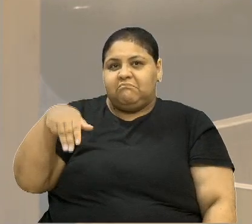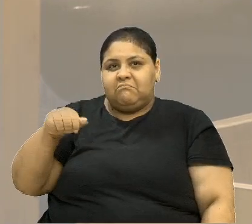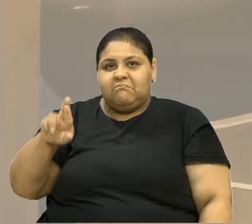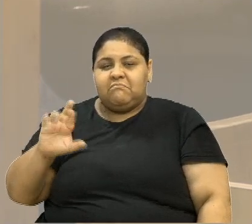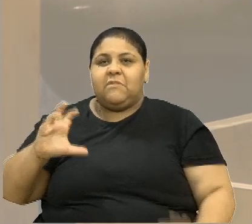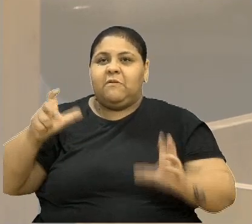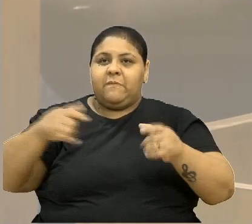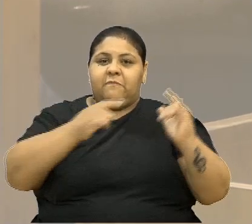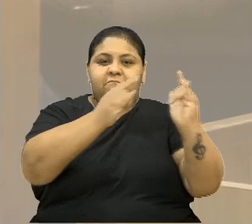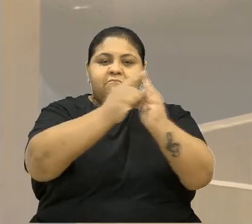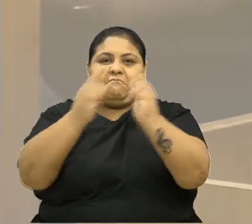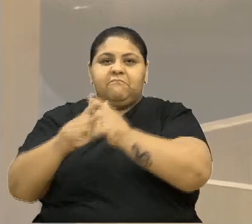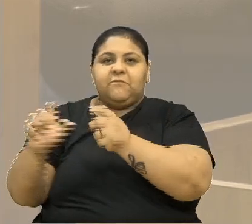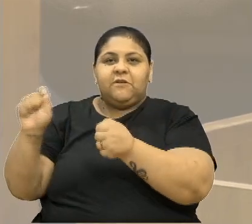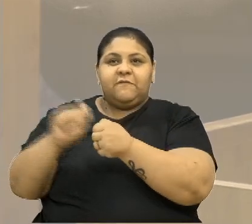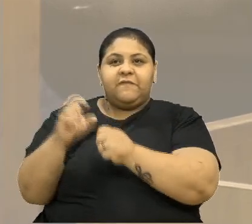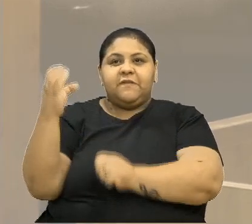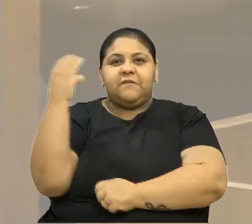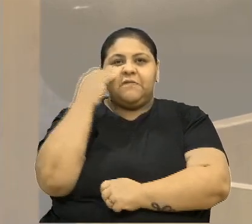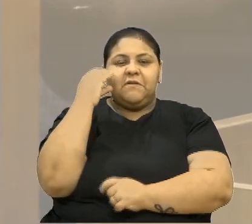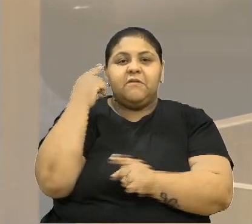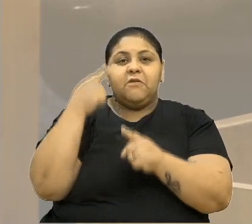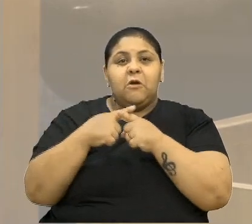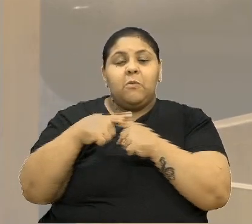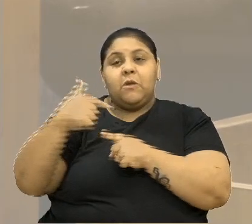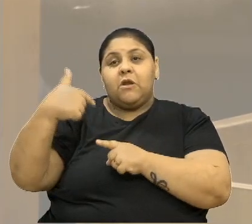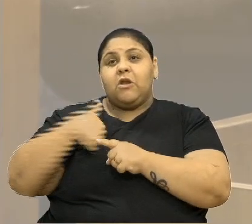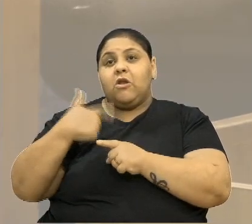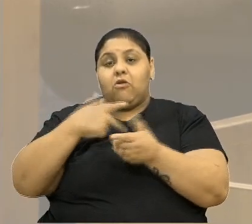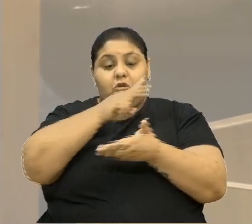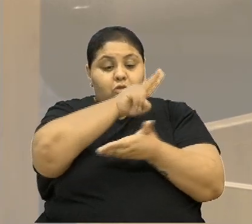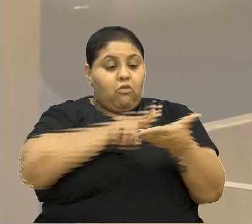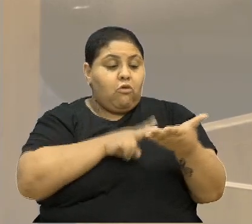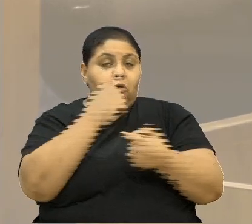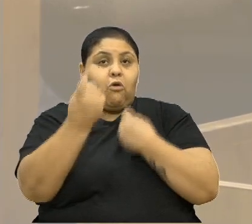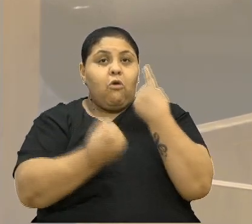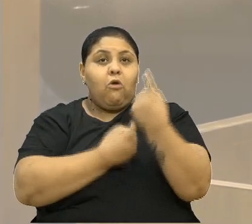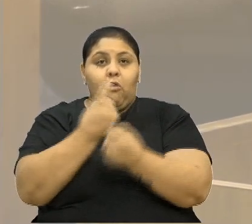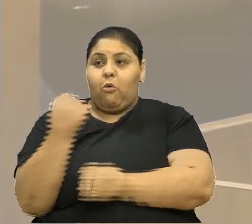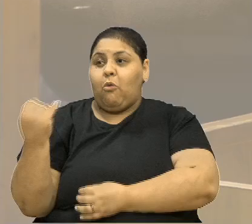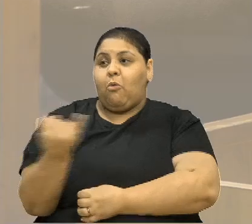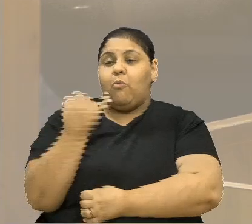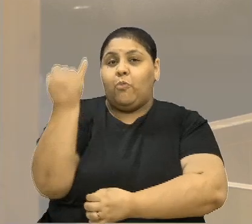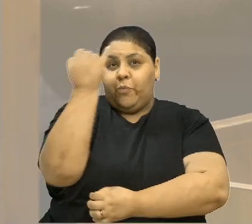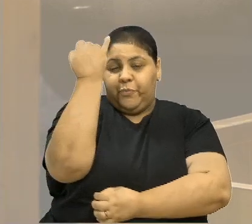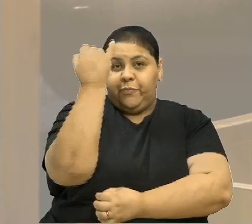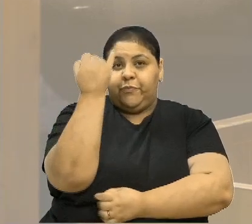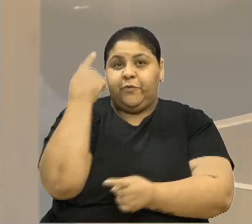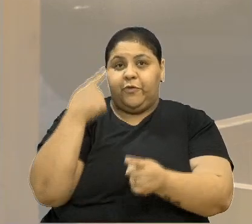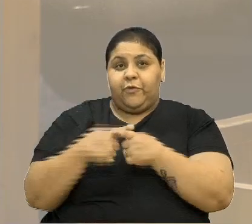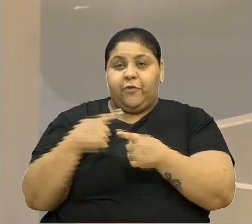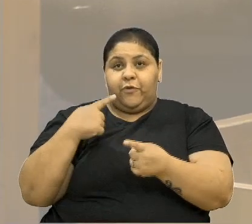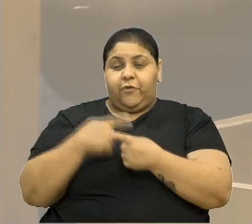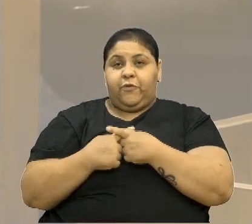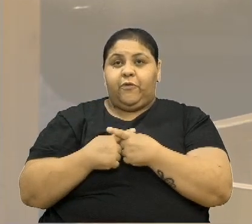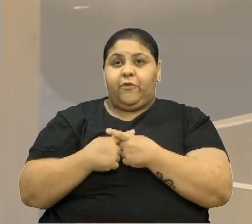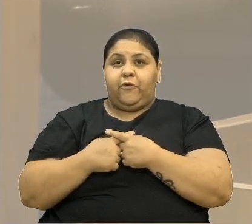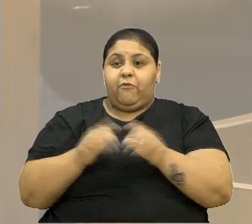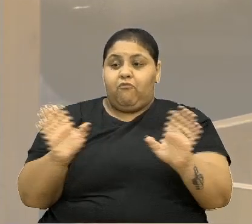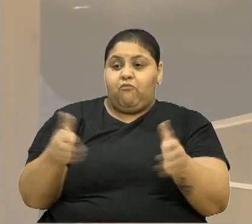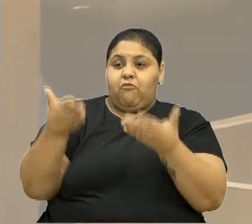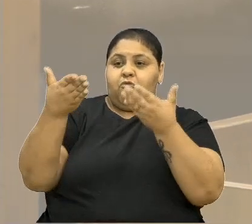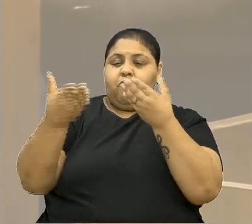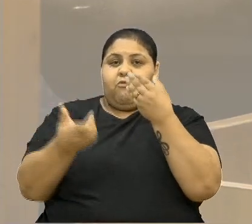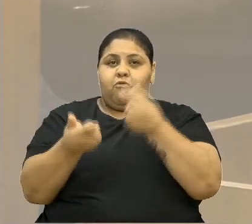que fazem a Anarrec, porque eu faço questão de ler, inclusive, alguns pontos que são bem importantes, porque essa célula de fomento